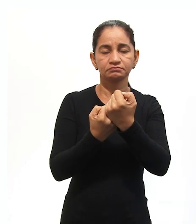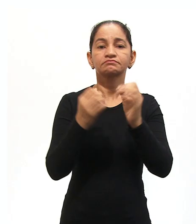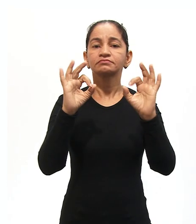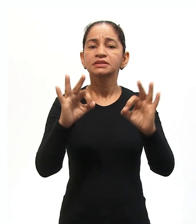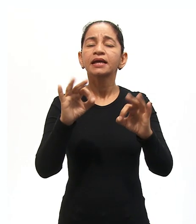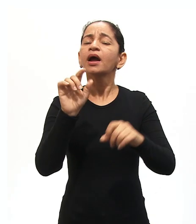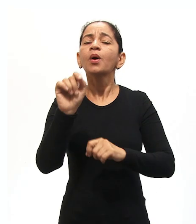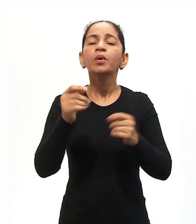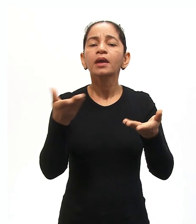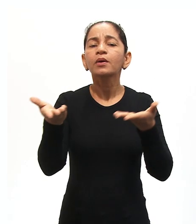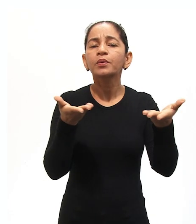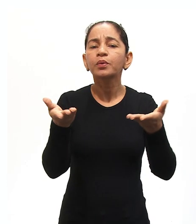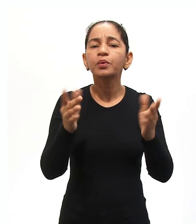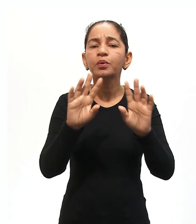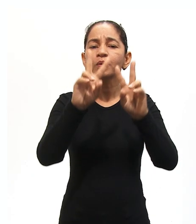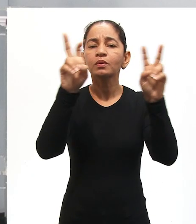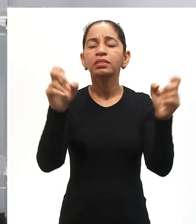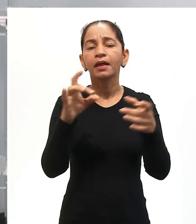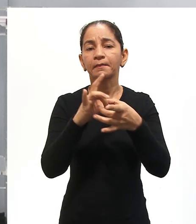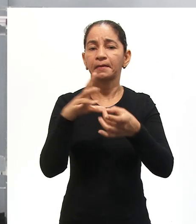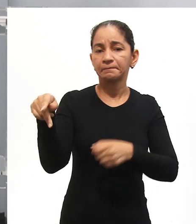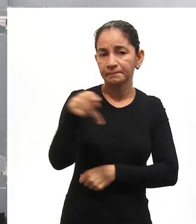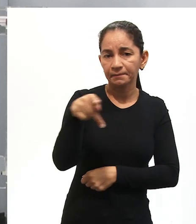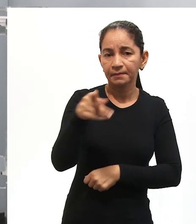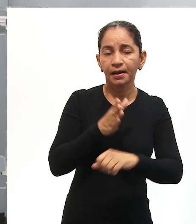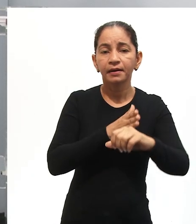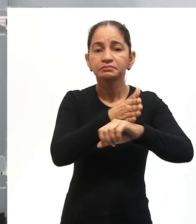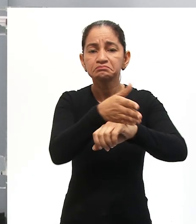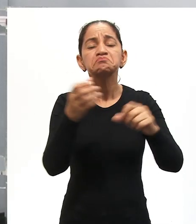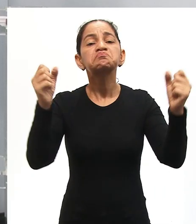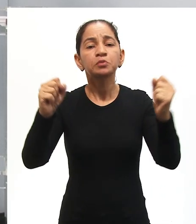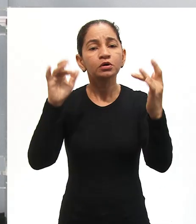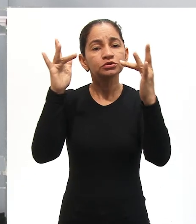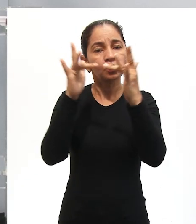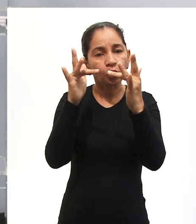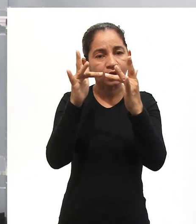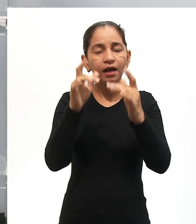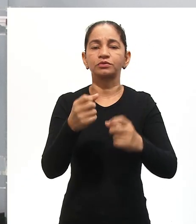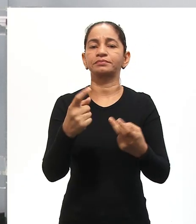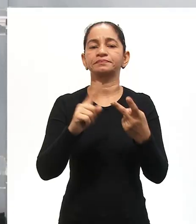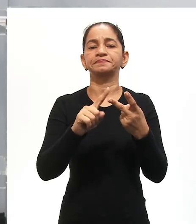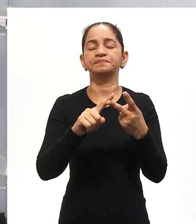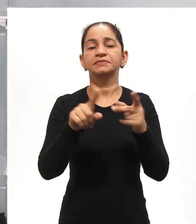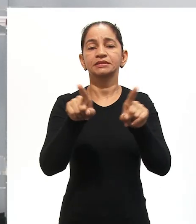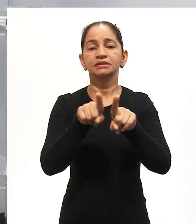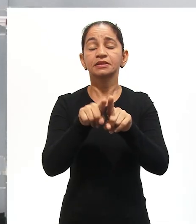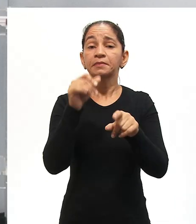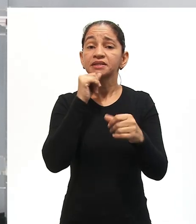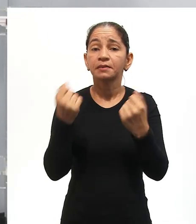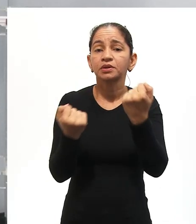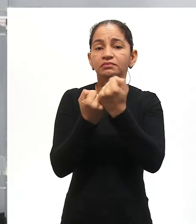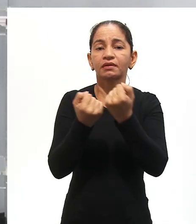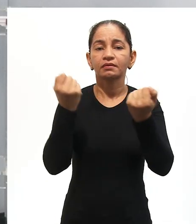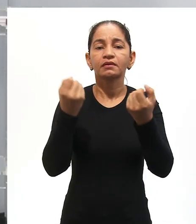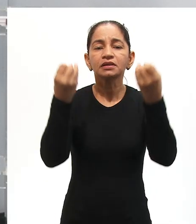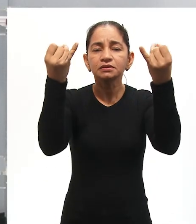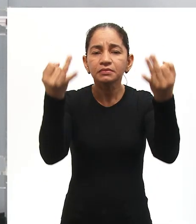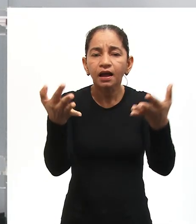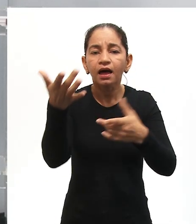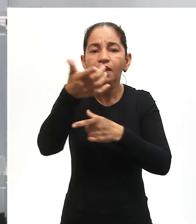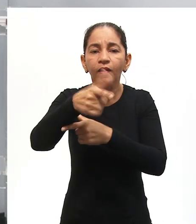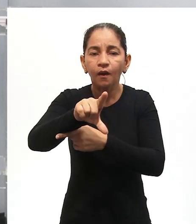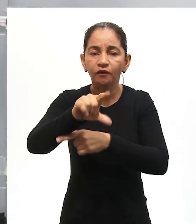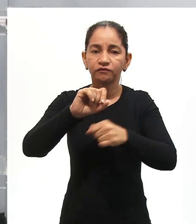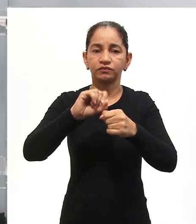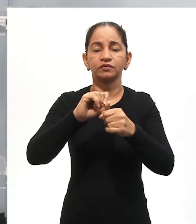essa mediação é relacionada ao professor, a um tutor, que entenda do que está falando,